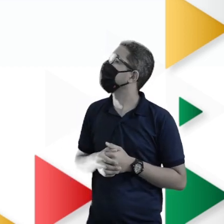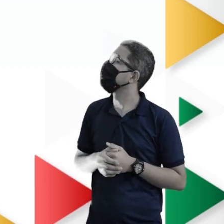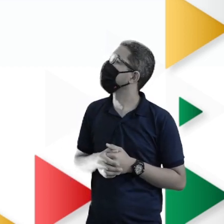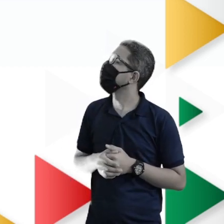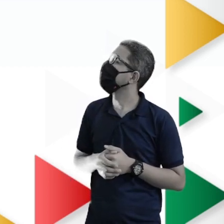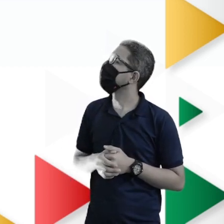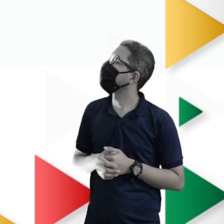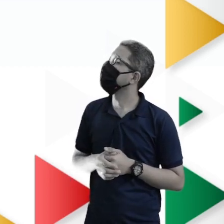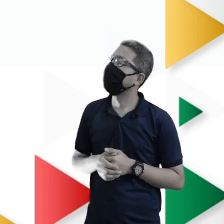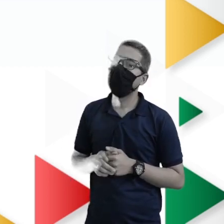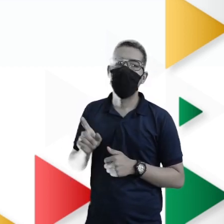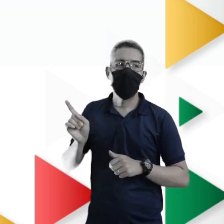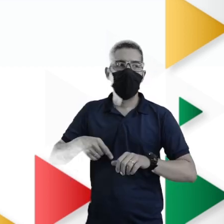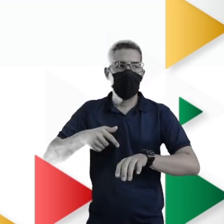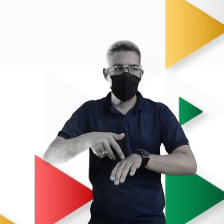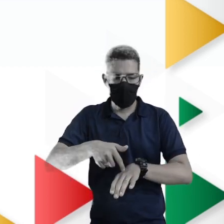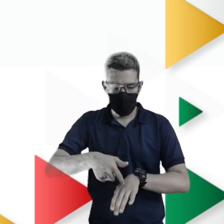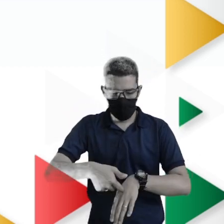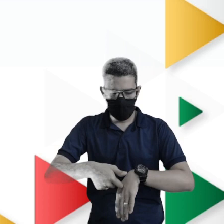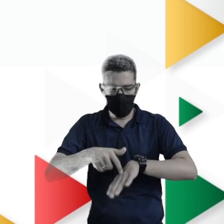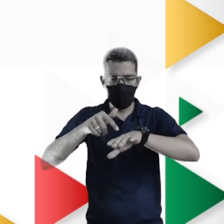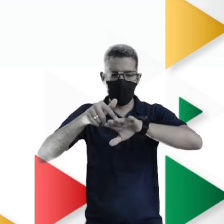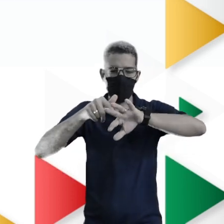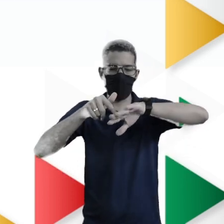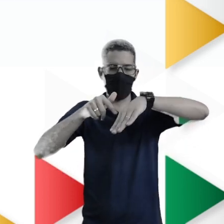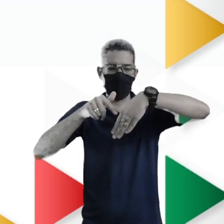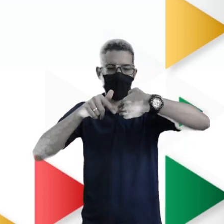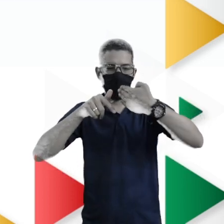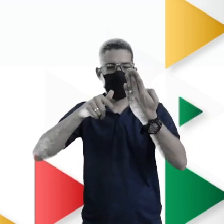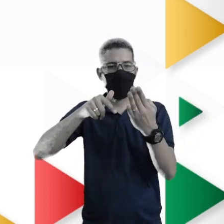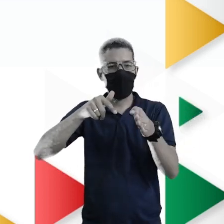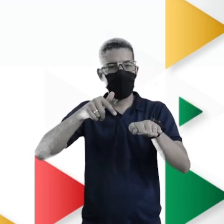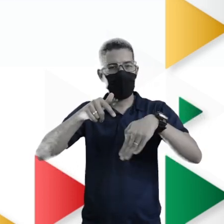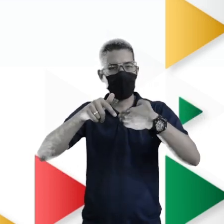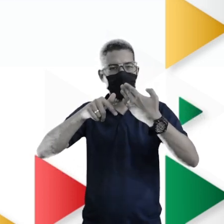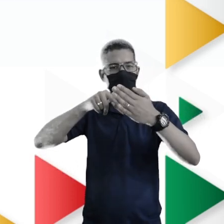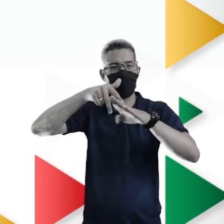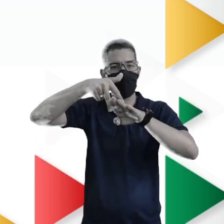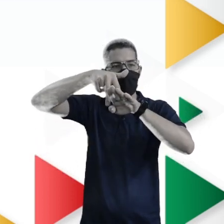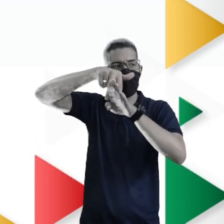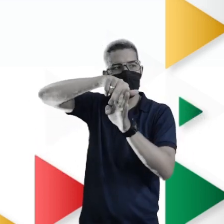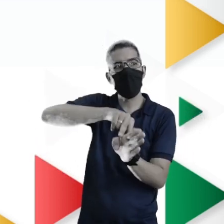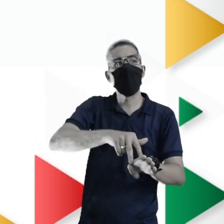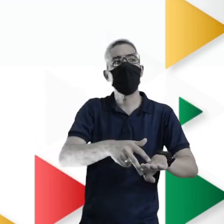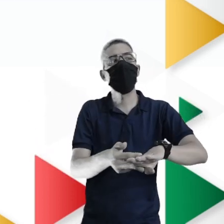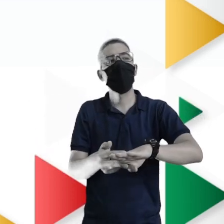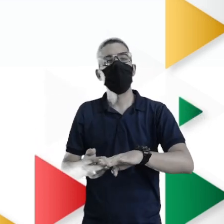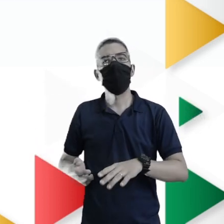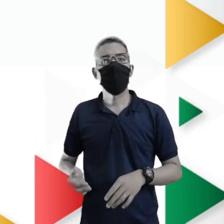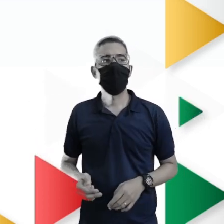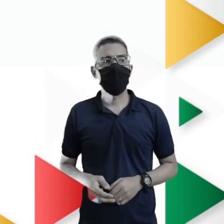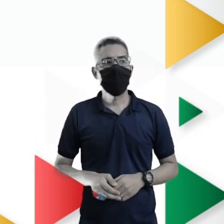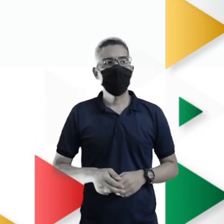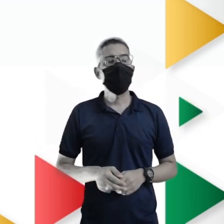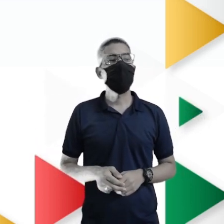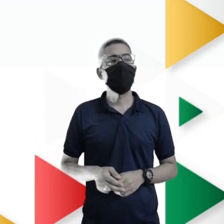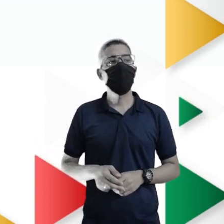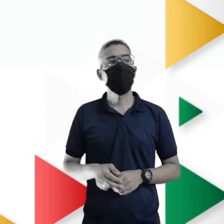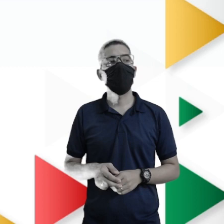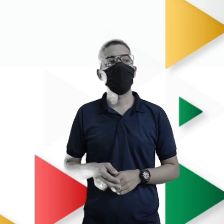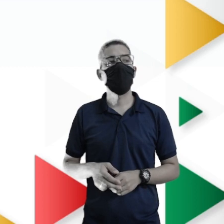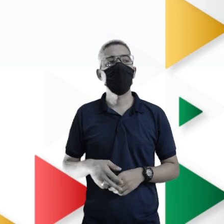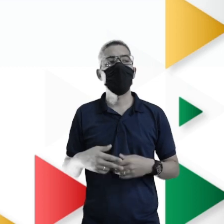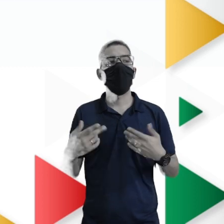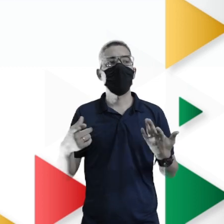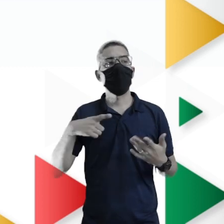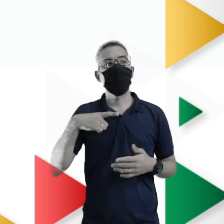né? Normalmente ele vai dar esse giro no ar quando está naquelas rampas que você já conhece, tá bom? 360 graus ou o valor